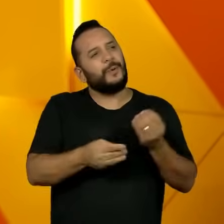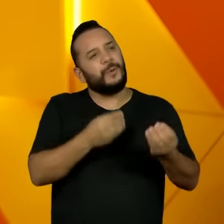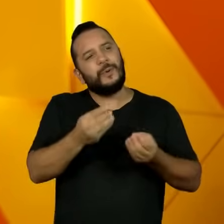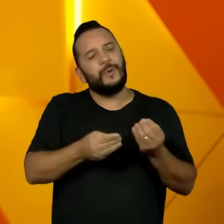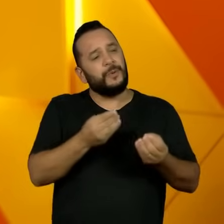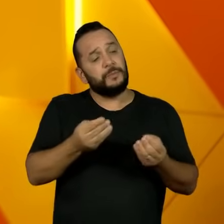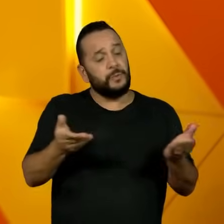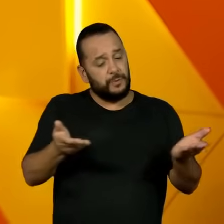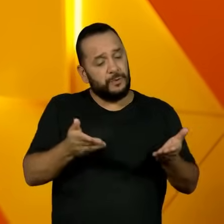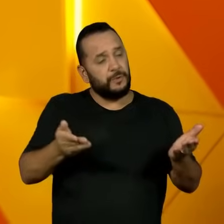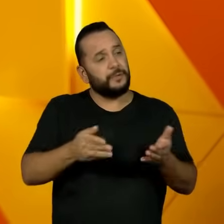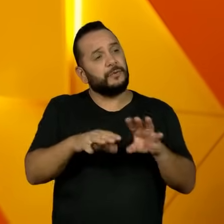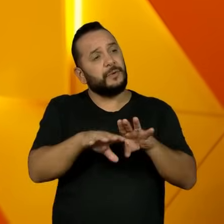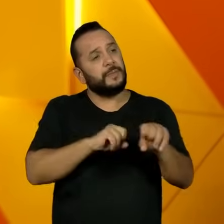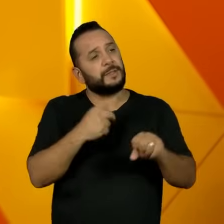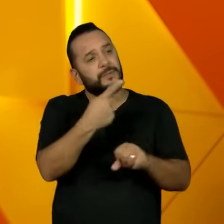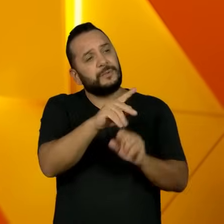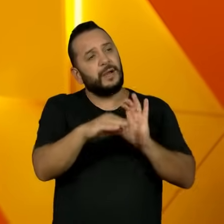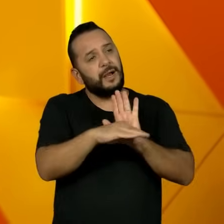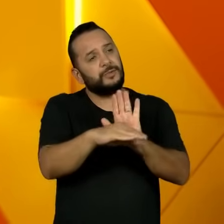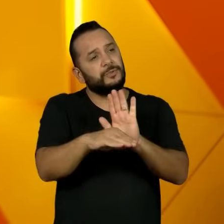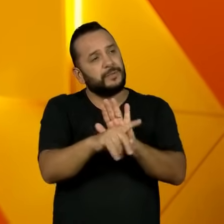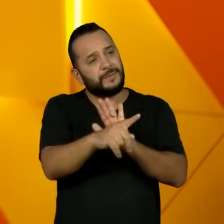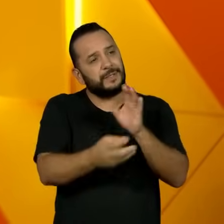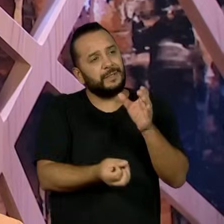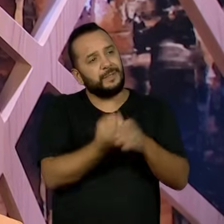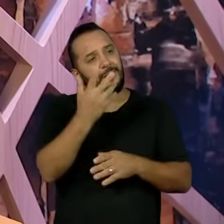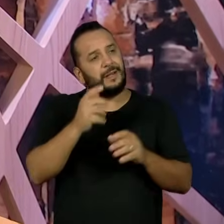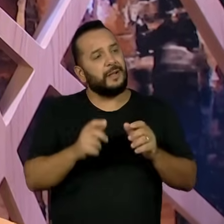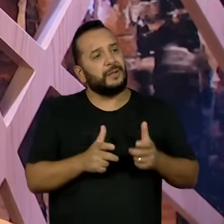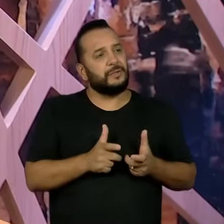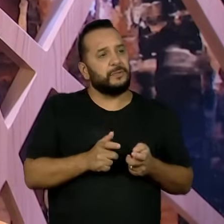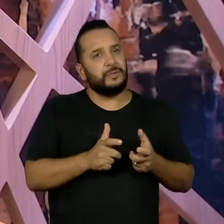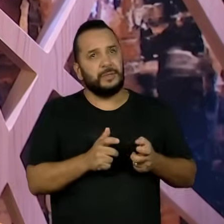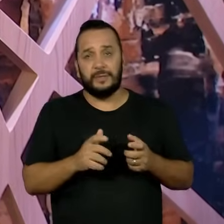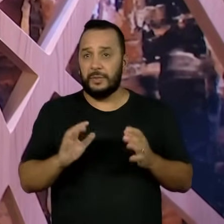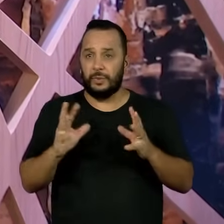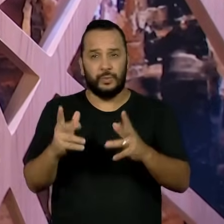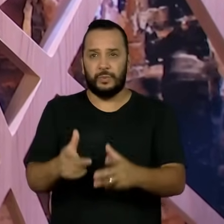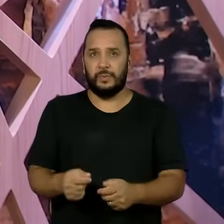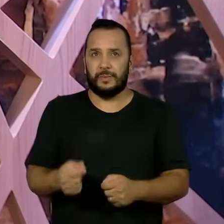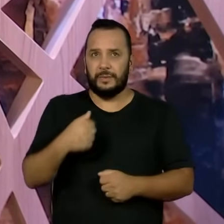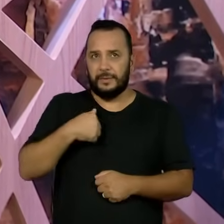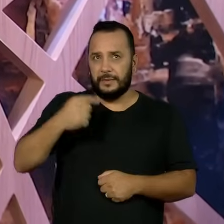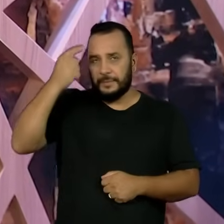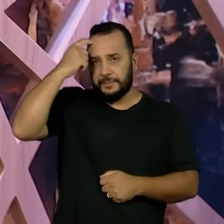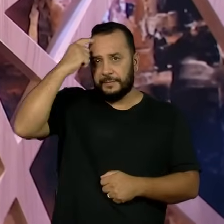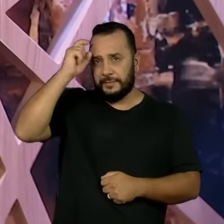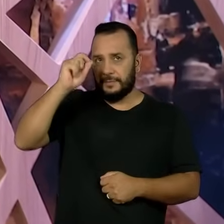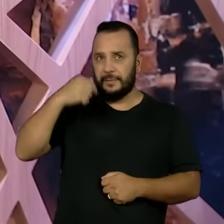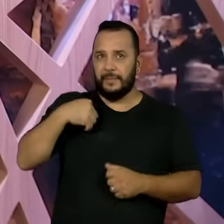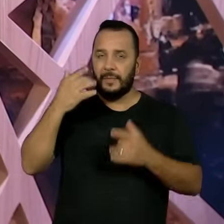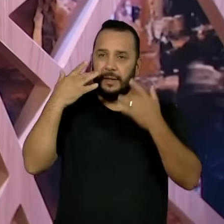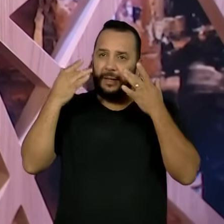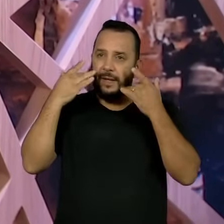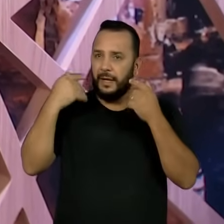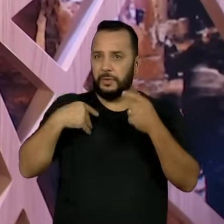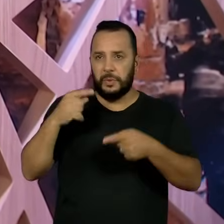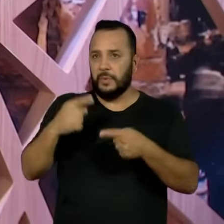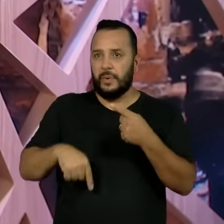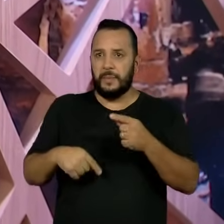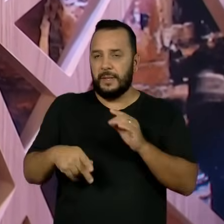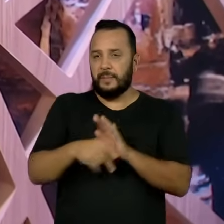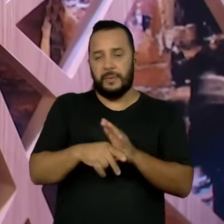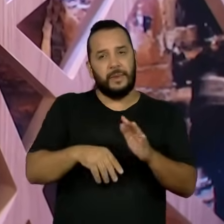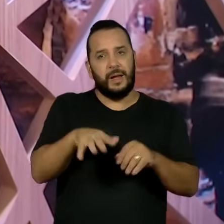formação contribui aí para essa sua caminhada aí desenvolvendo jogos? Em tudo. Eu achava que o teatro não tinha absolutamente nada a ver com o digital.